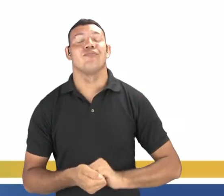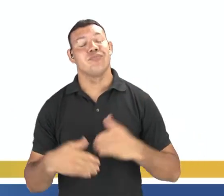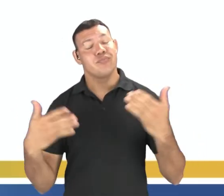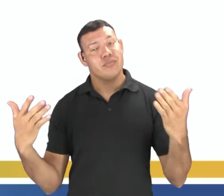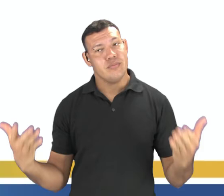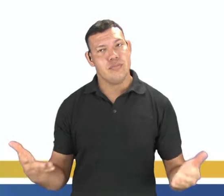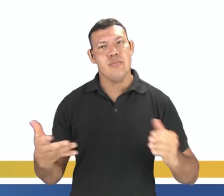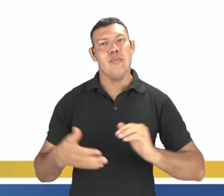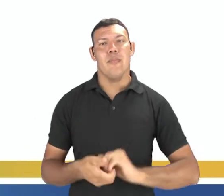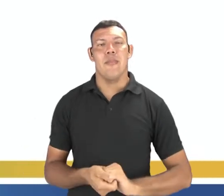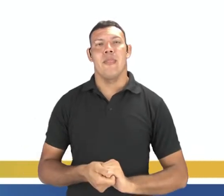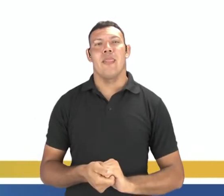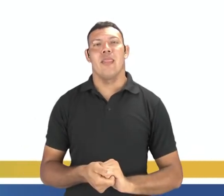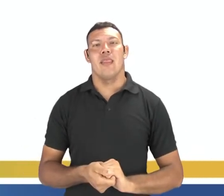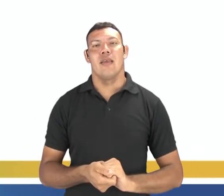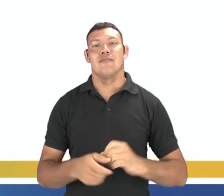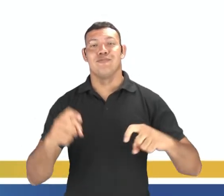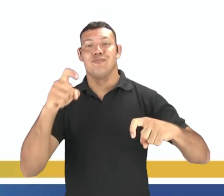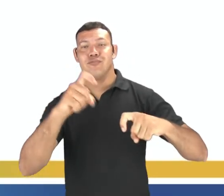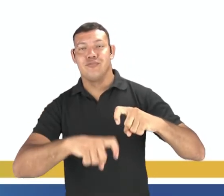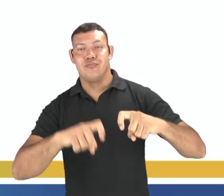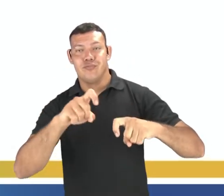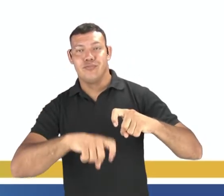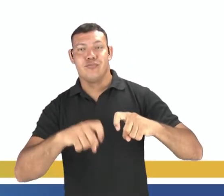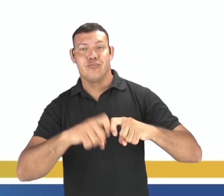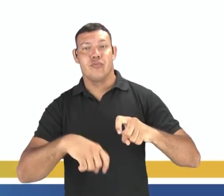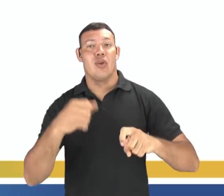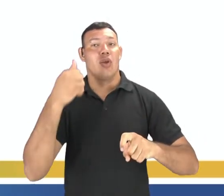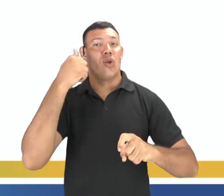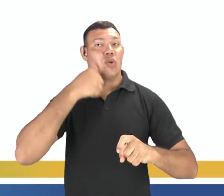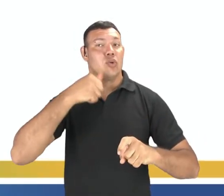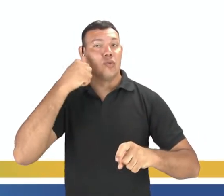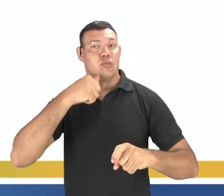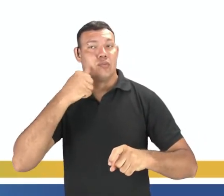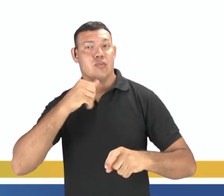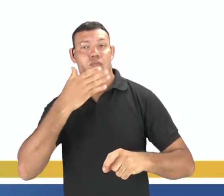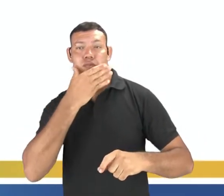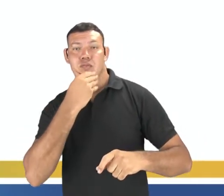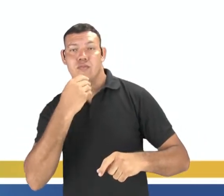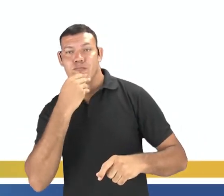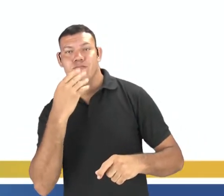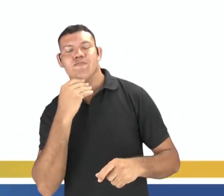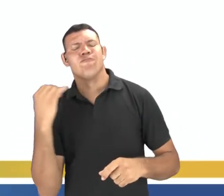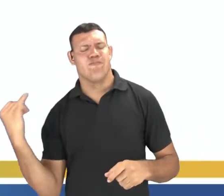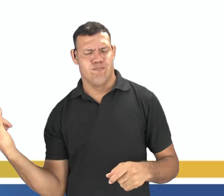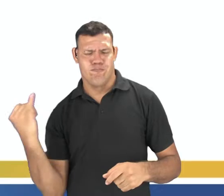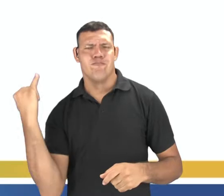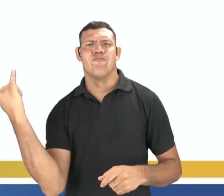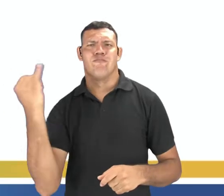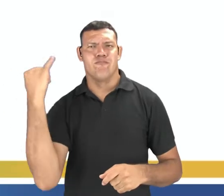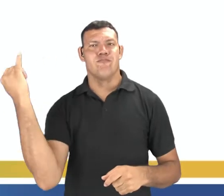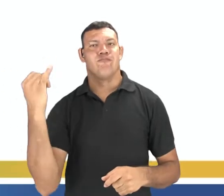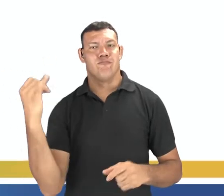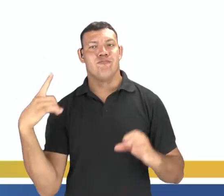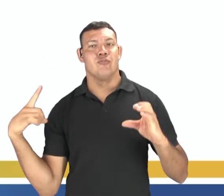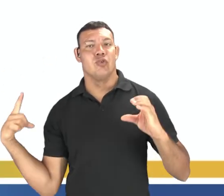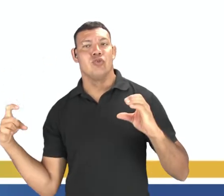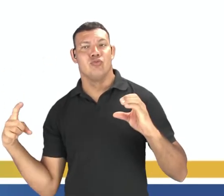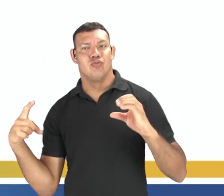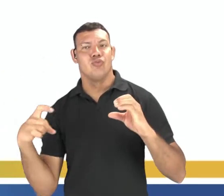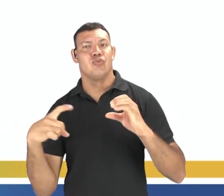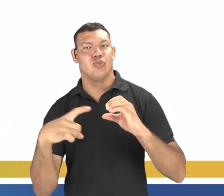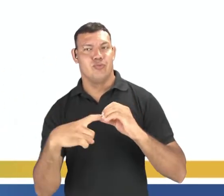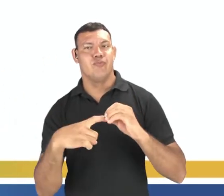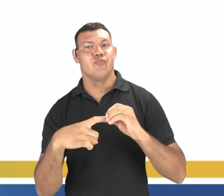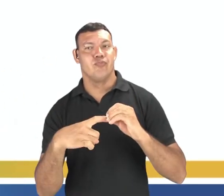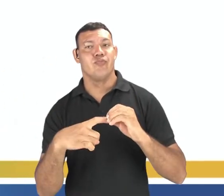Então, o sistema reprodutor masculino e feminino, são órgãos muito importantes na hora da fecundação.